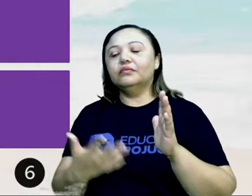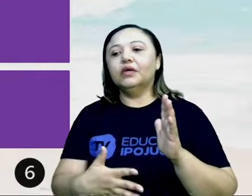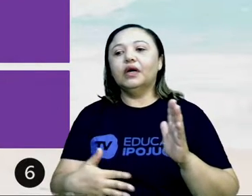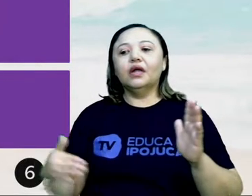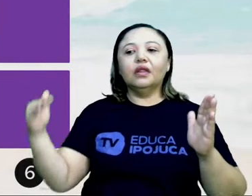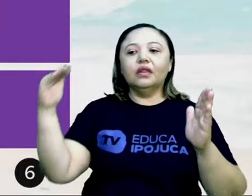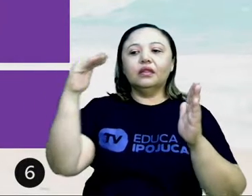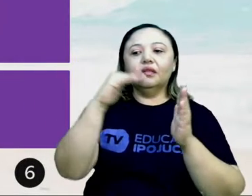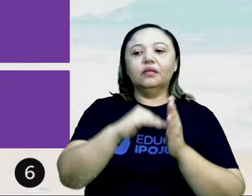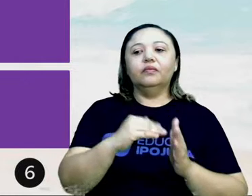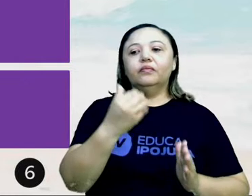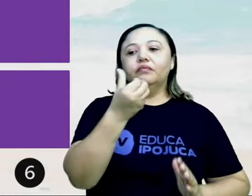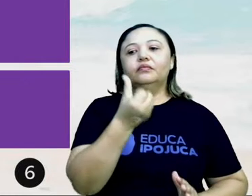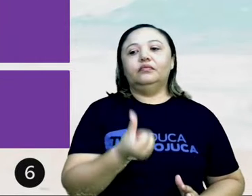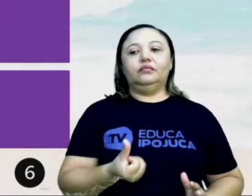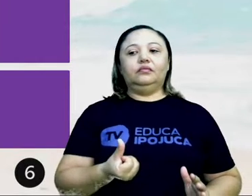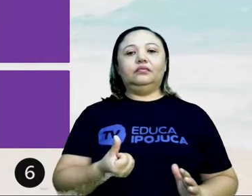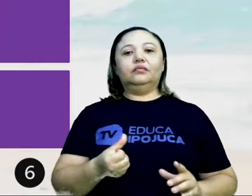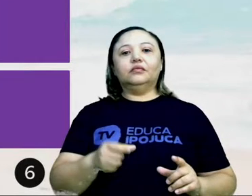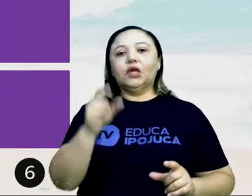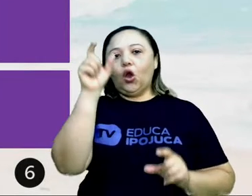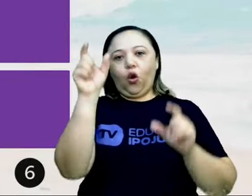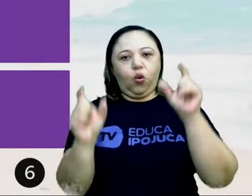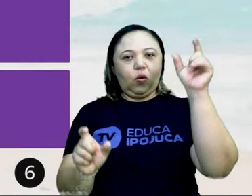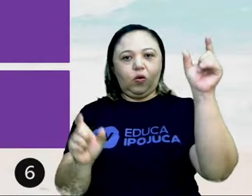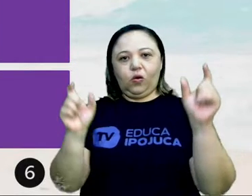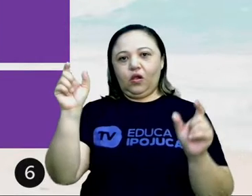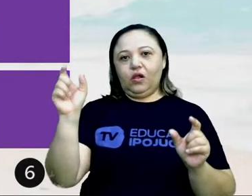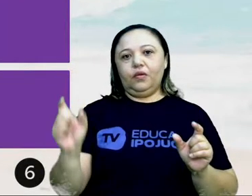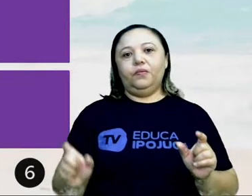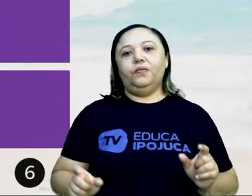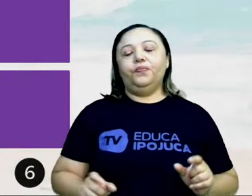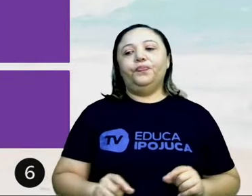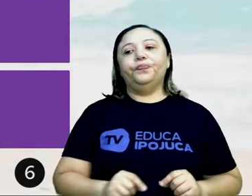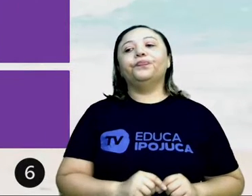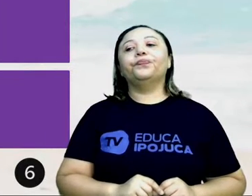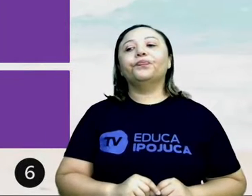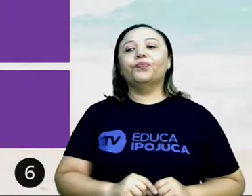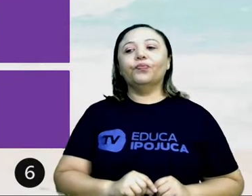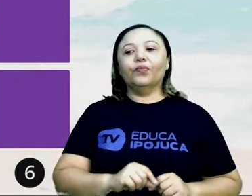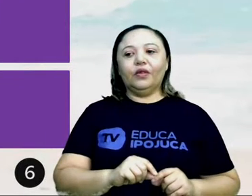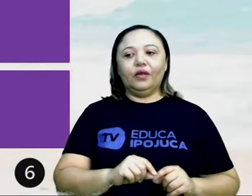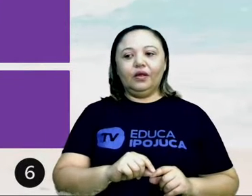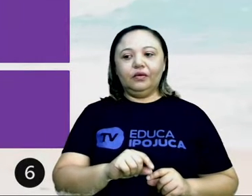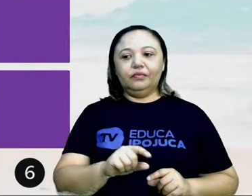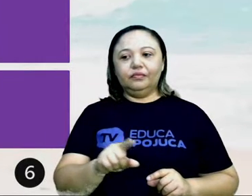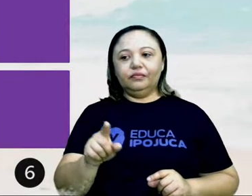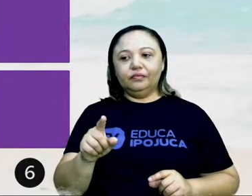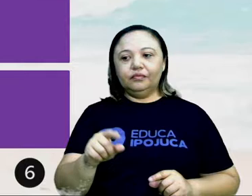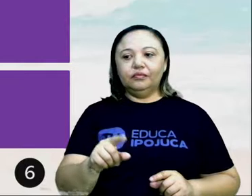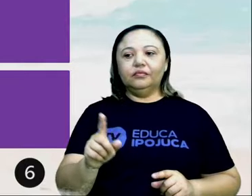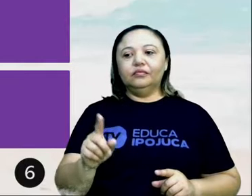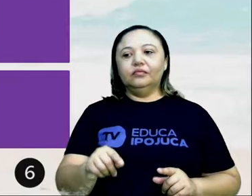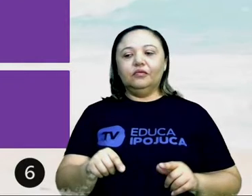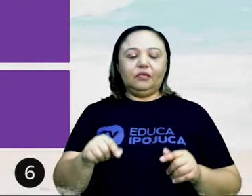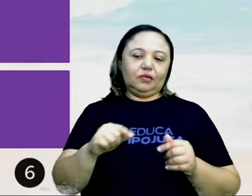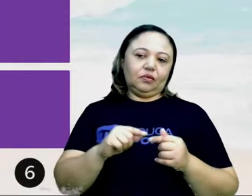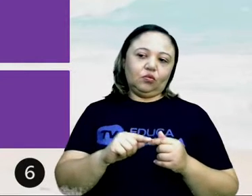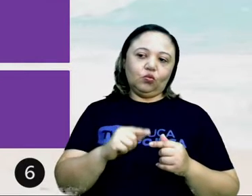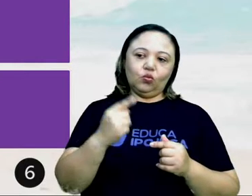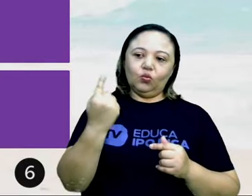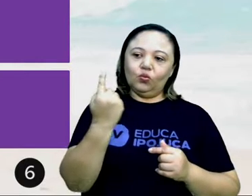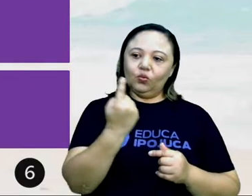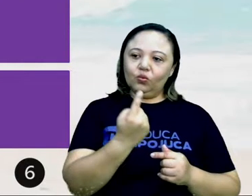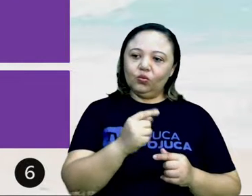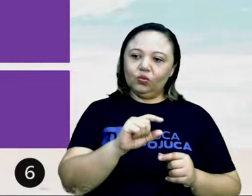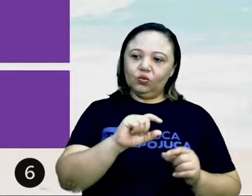a sexta coluna. E para as linhas, eu vou começar a numerar daqui de baixo, para 1 ficar perto do 1. Então,